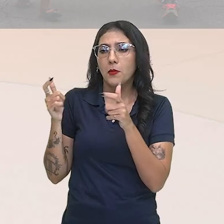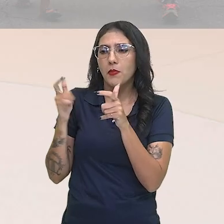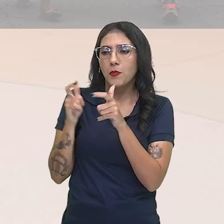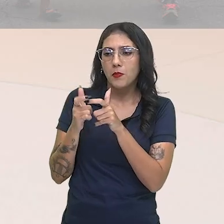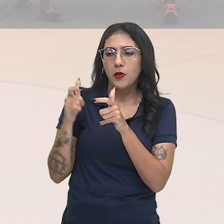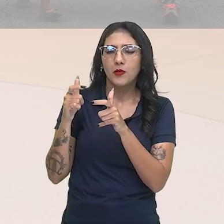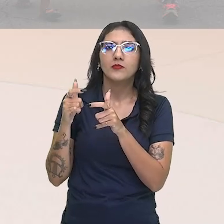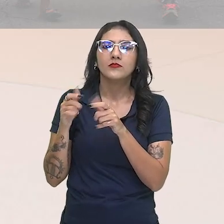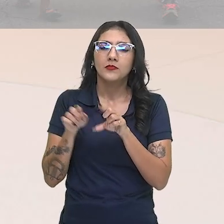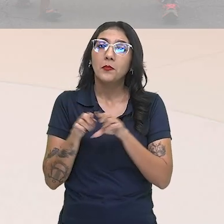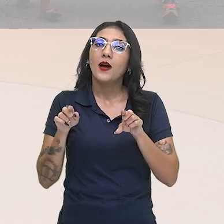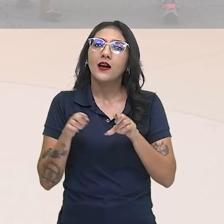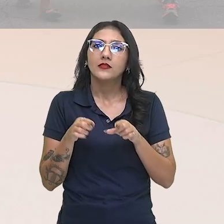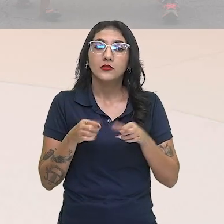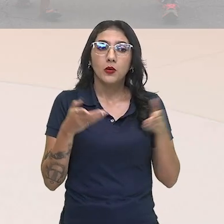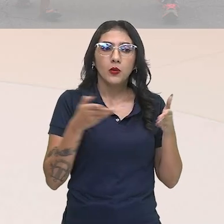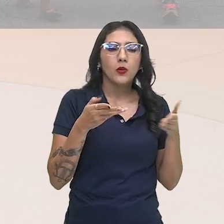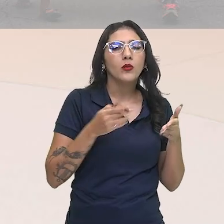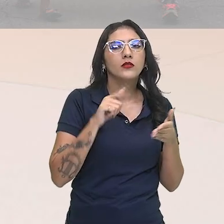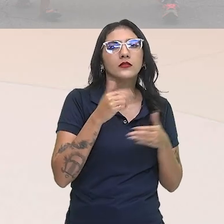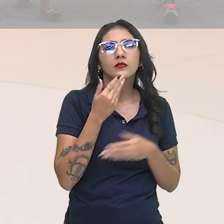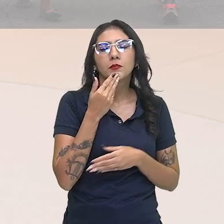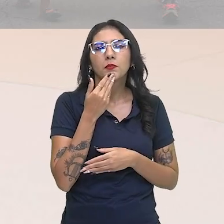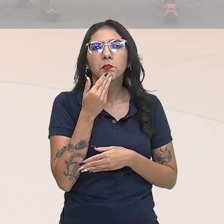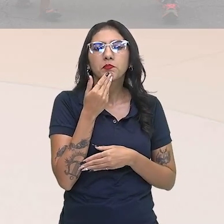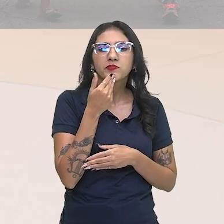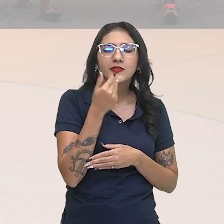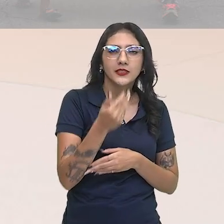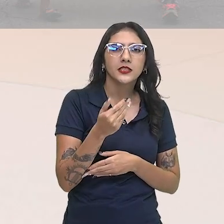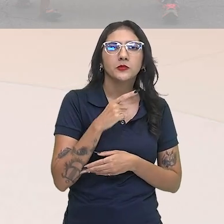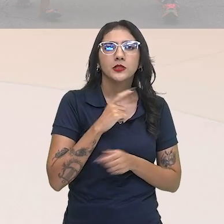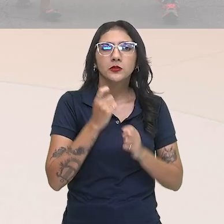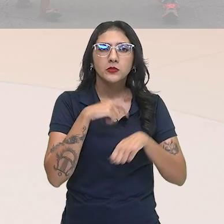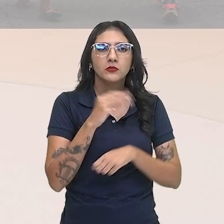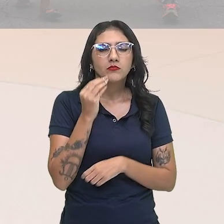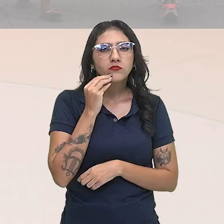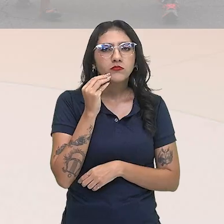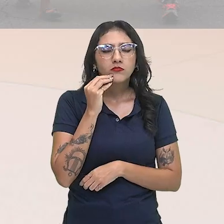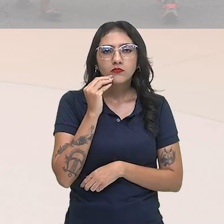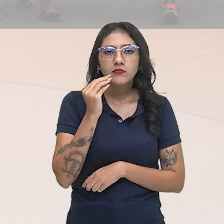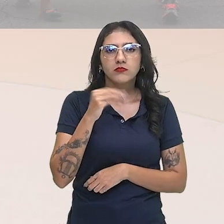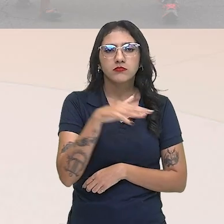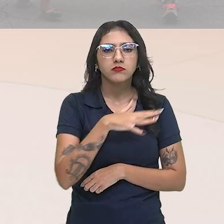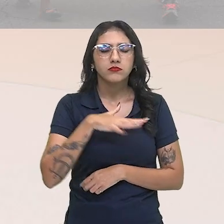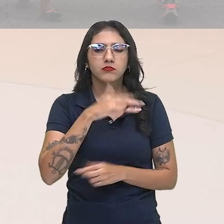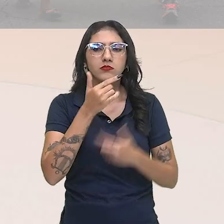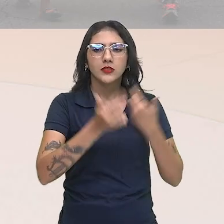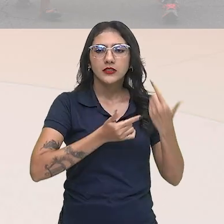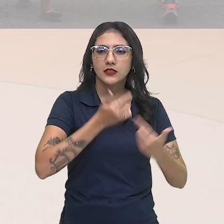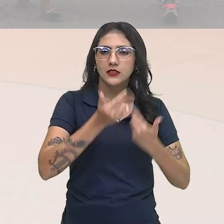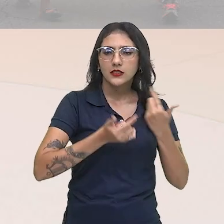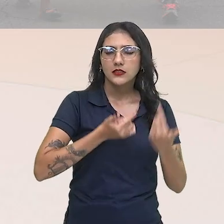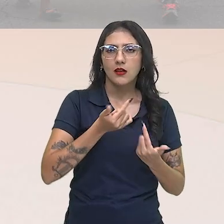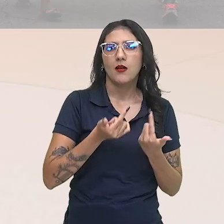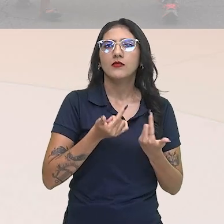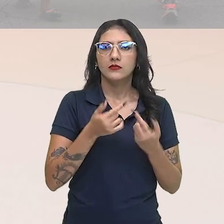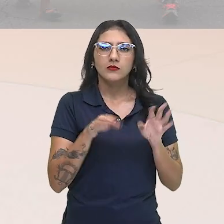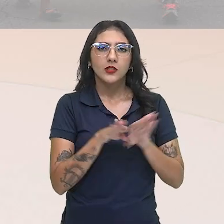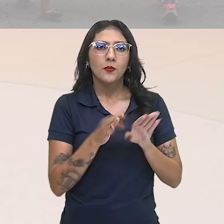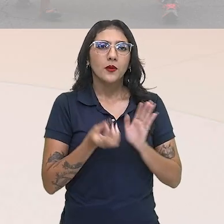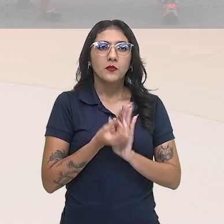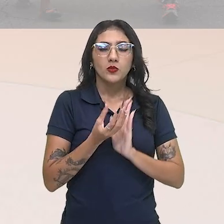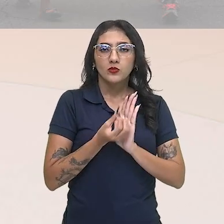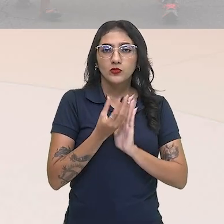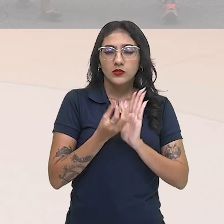preciso redistribuir a terra para que essas pessoas tenham acesso ao trabalho e também tenham acesso à produção de